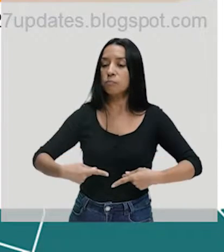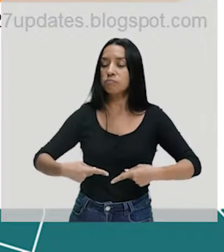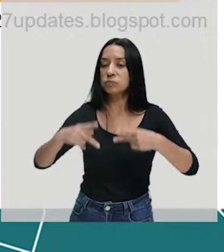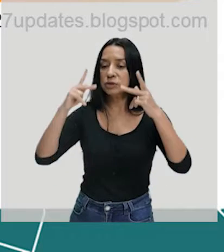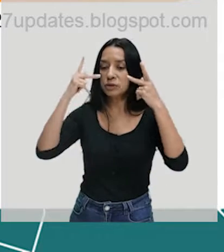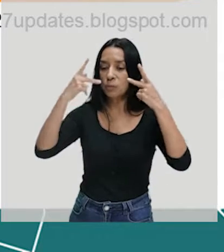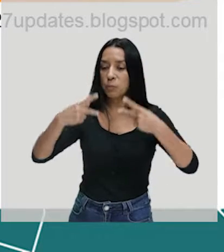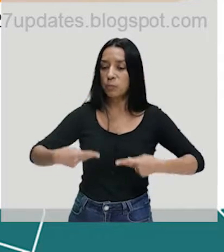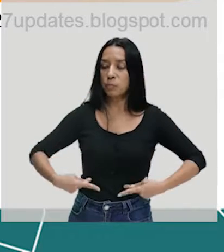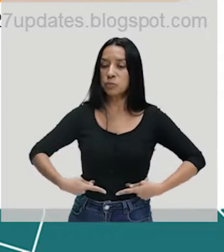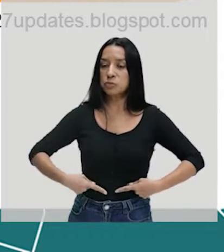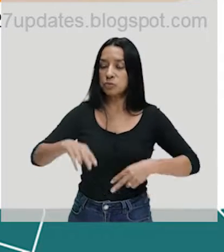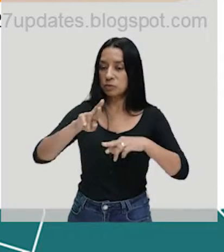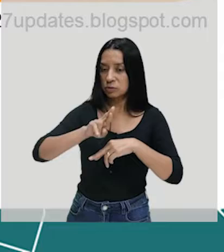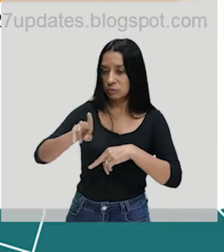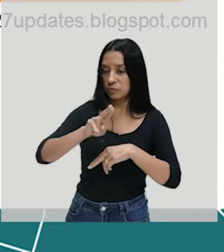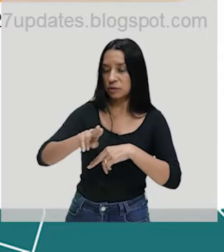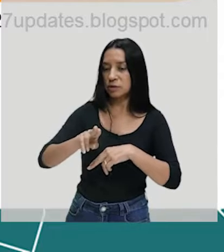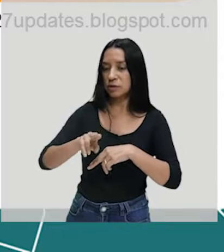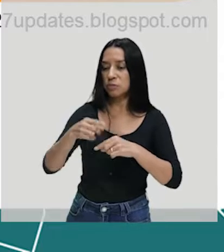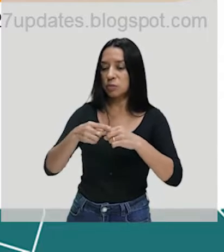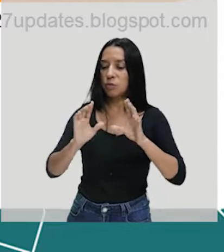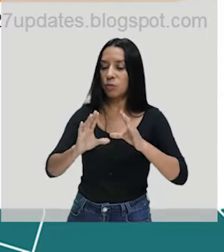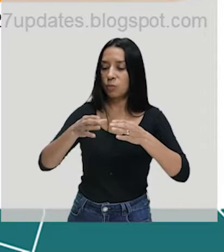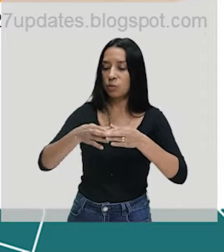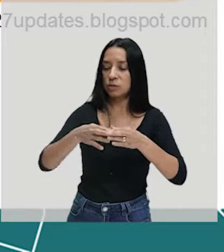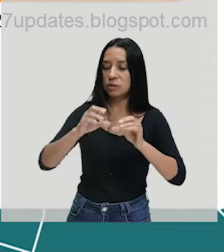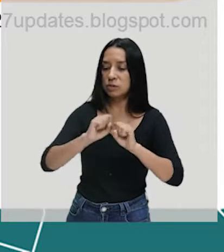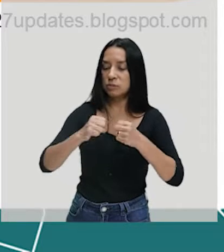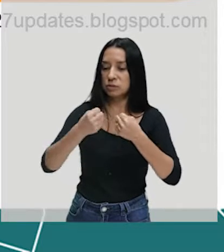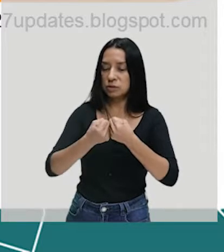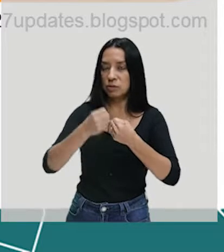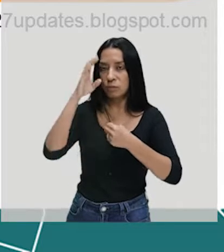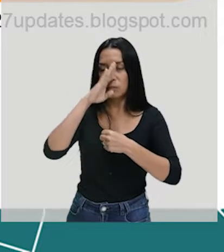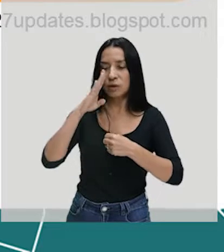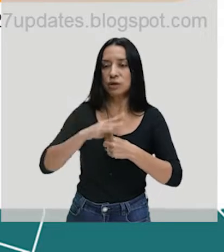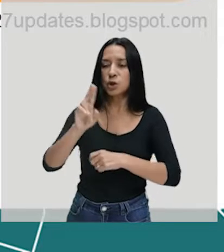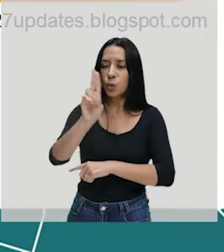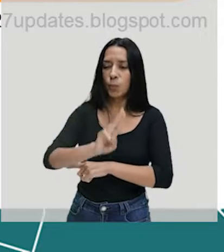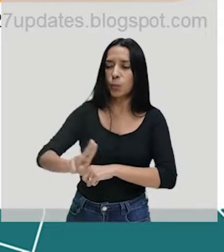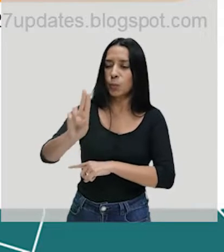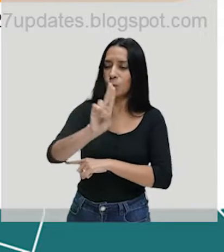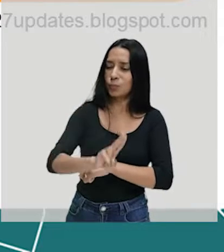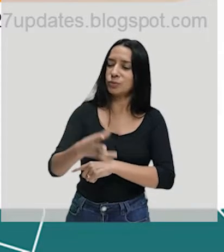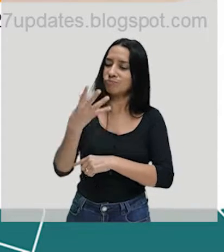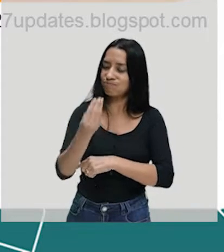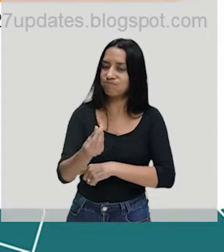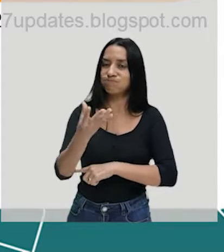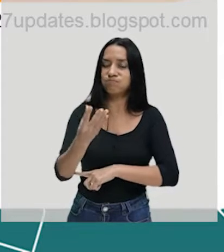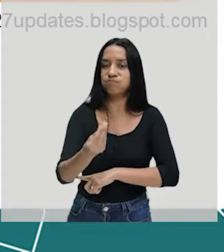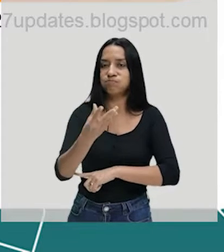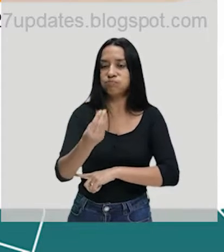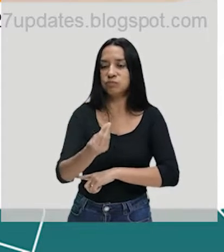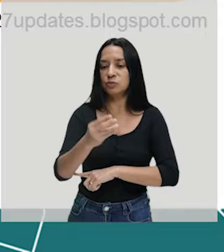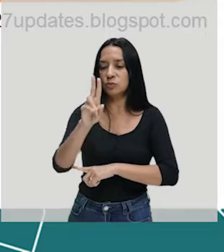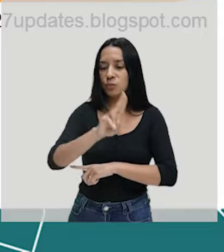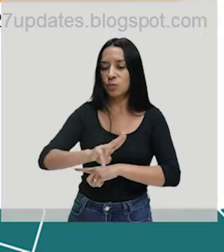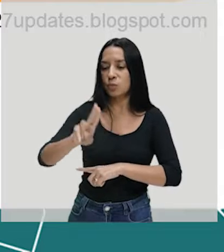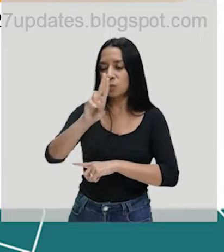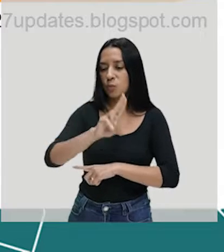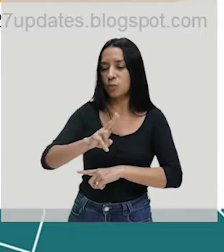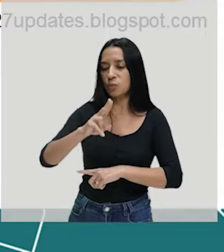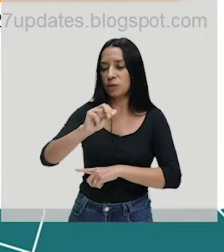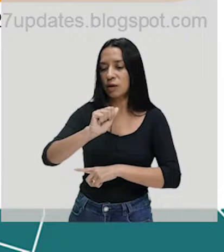considerando a nossa composição social o Brasil é um país que usa muito muito os